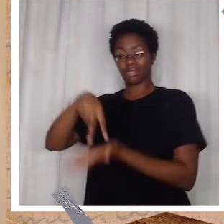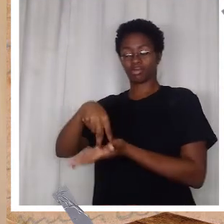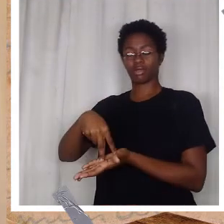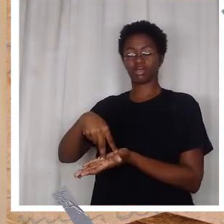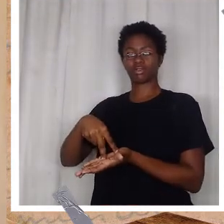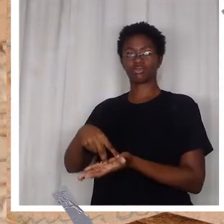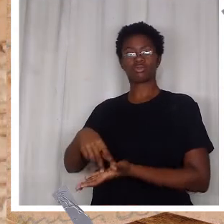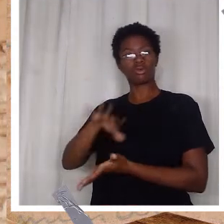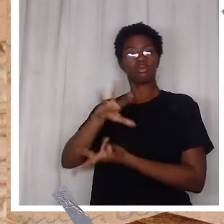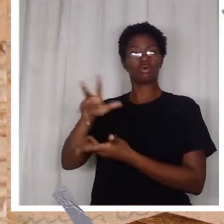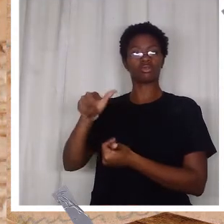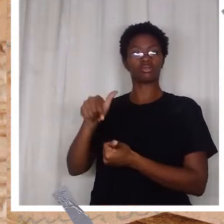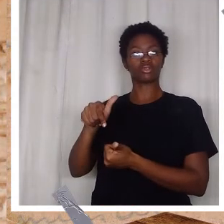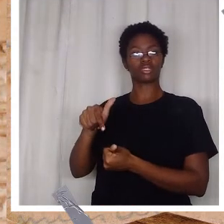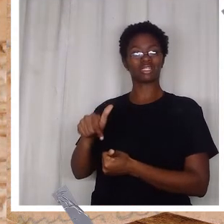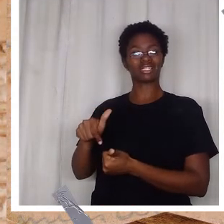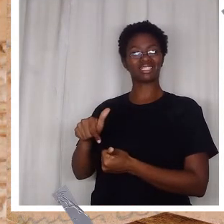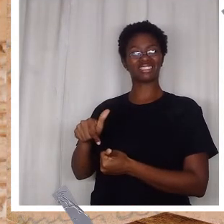artista.